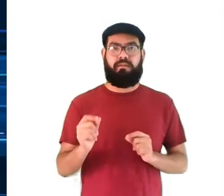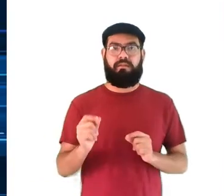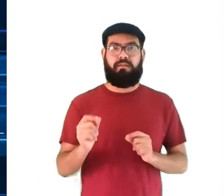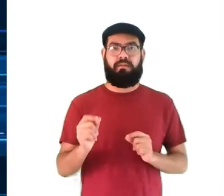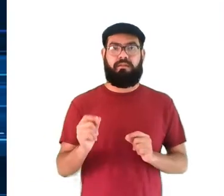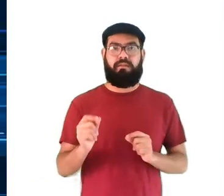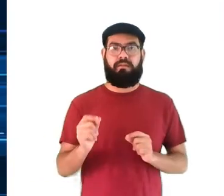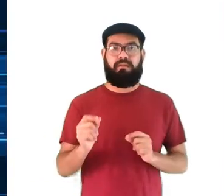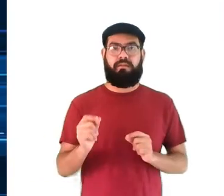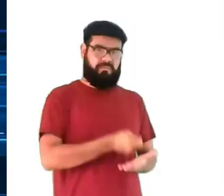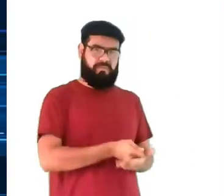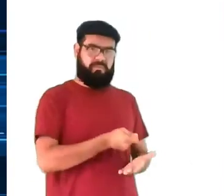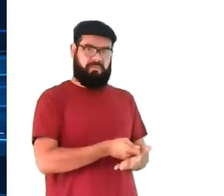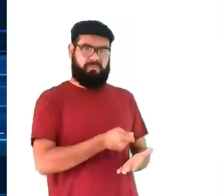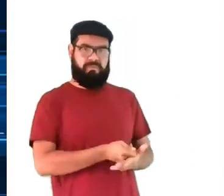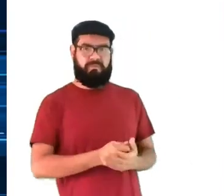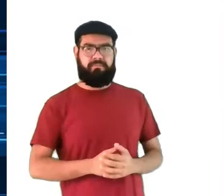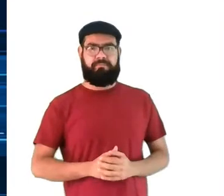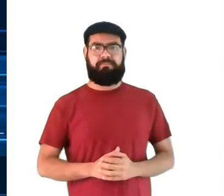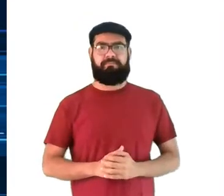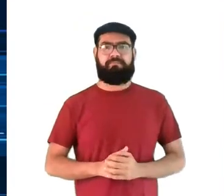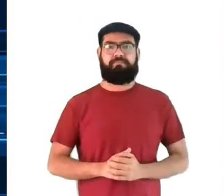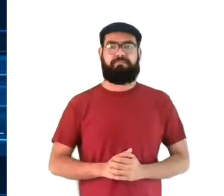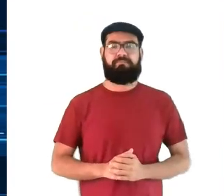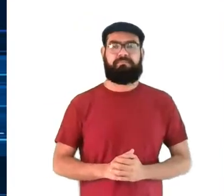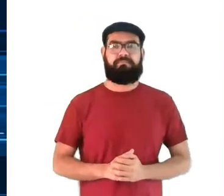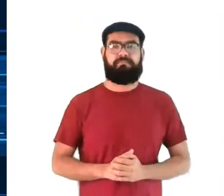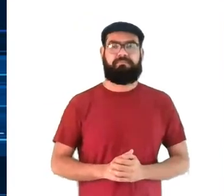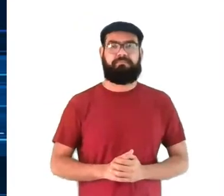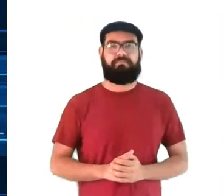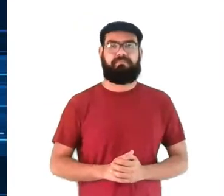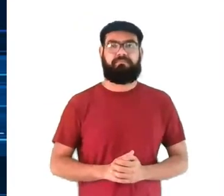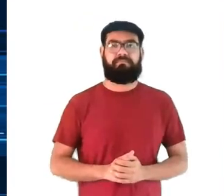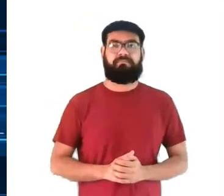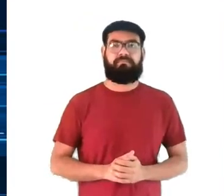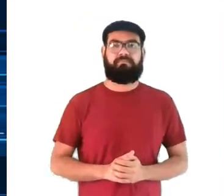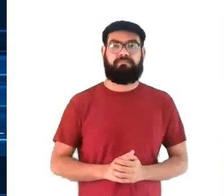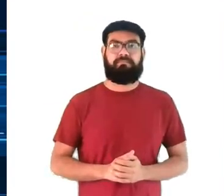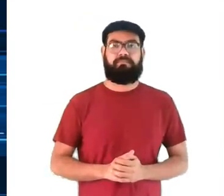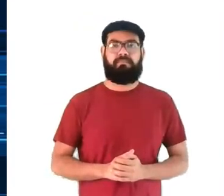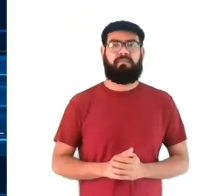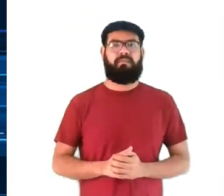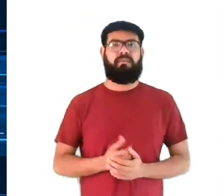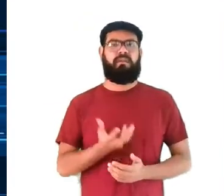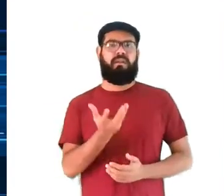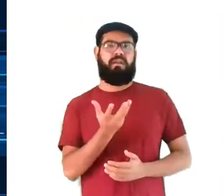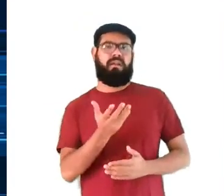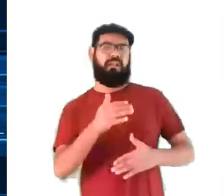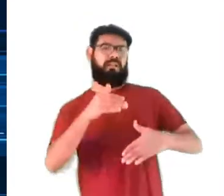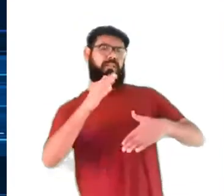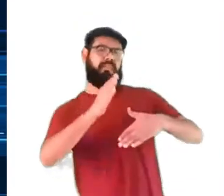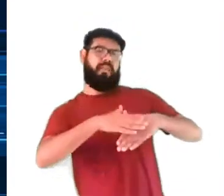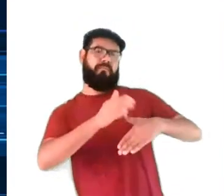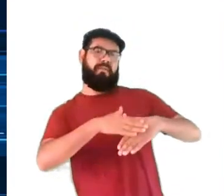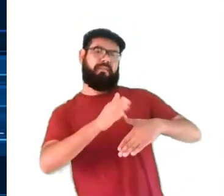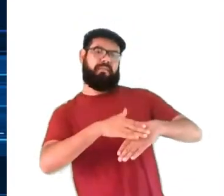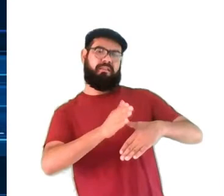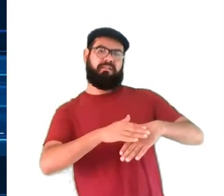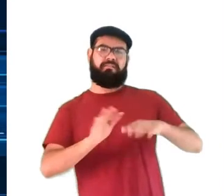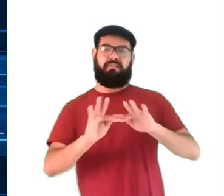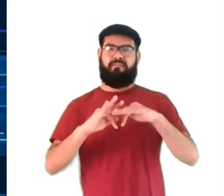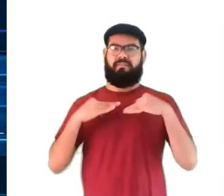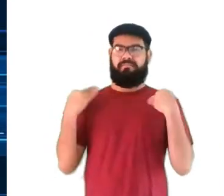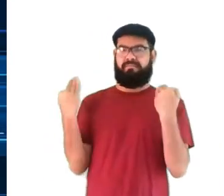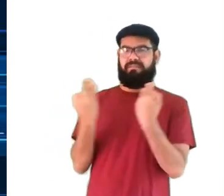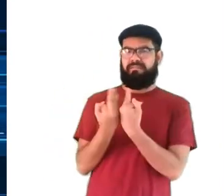nessa necessidade de se tornar independente dos pais. Por isso é que gera esse conflito. Para um adolescente, um adulto